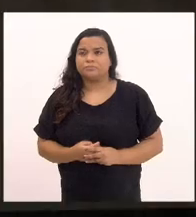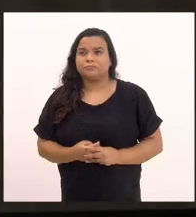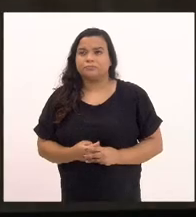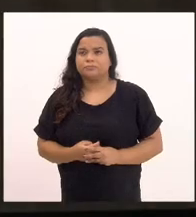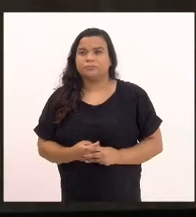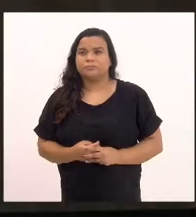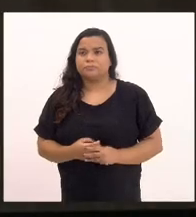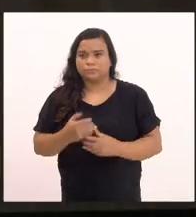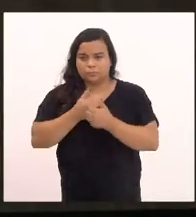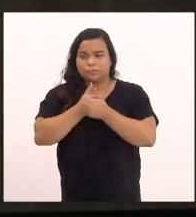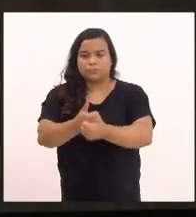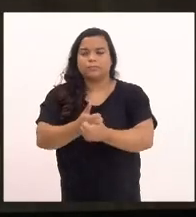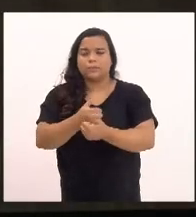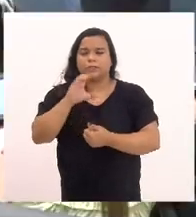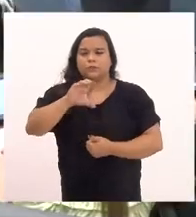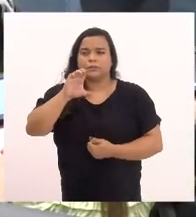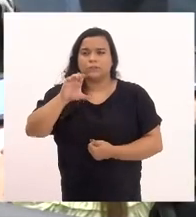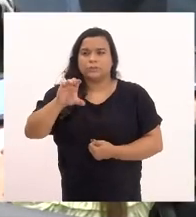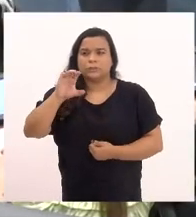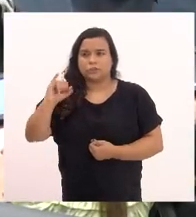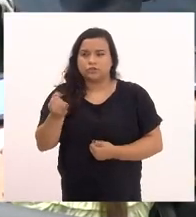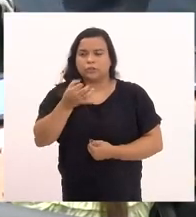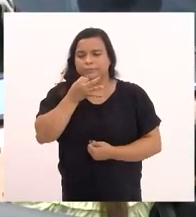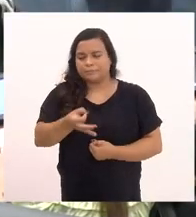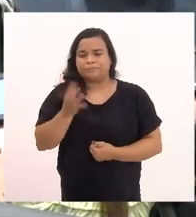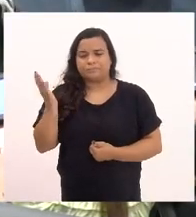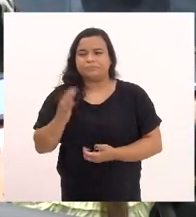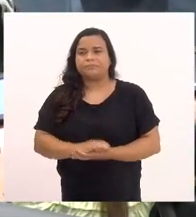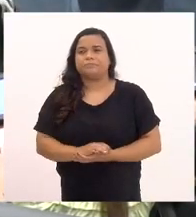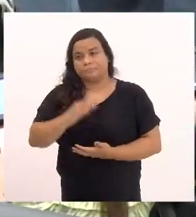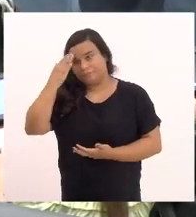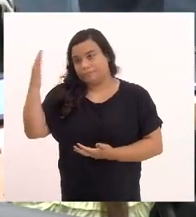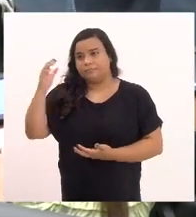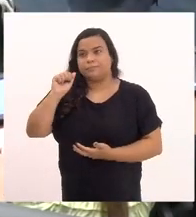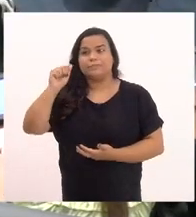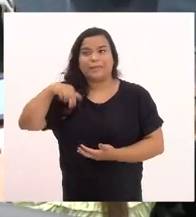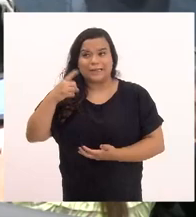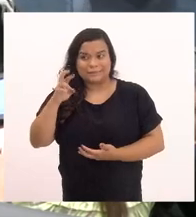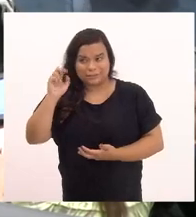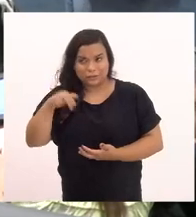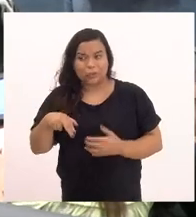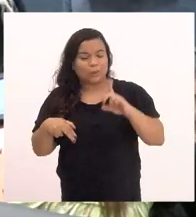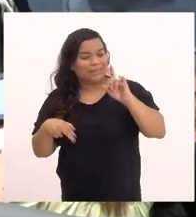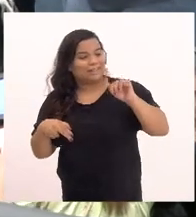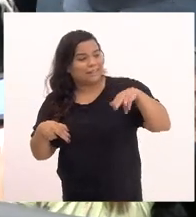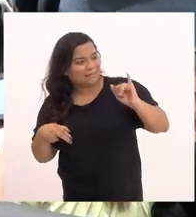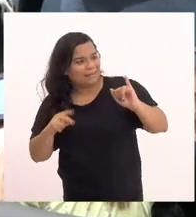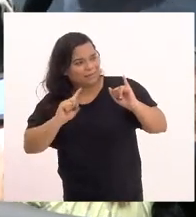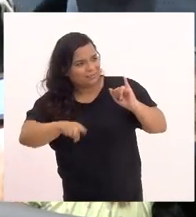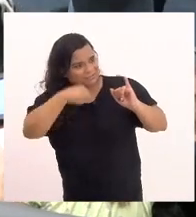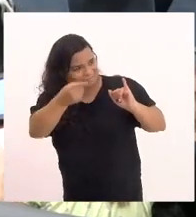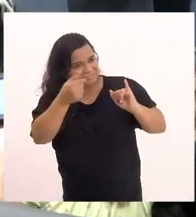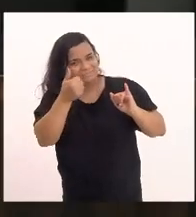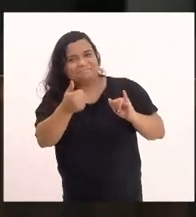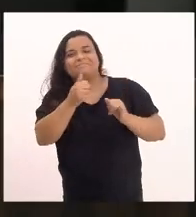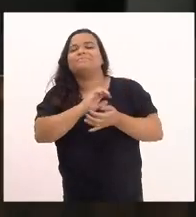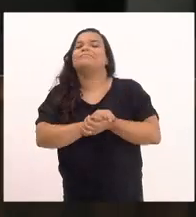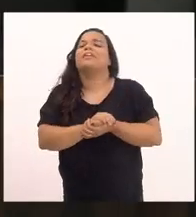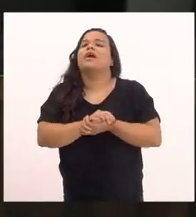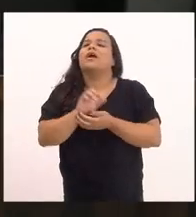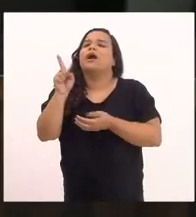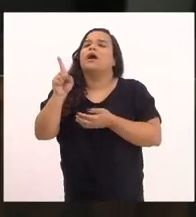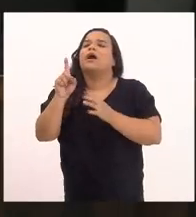Acompanho o parecer da CCJ. Acompanho o parecer da CCJ. Obrigado, Anderson. Dani, fica para a próxima. Pela Comissão de Orçamento,